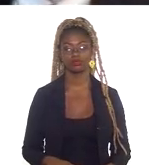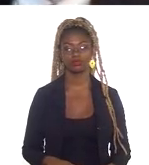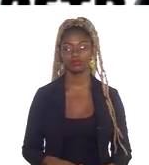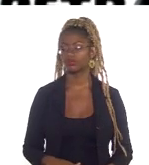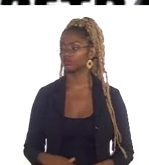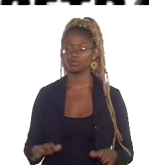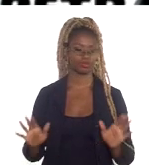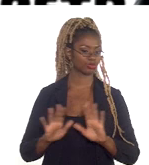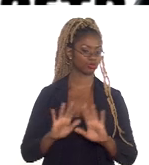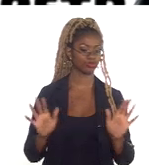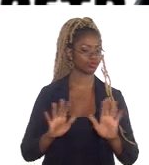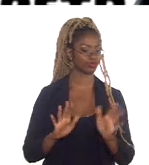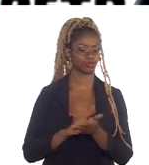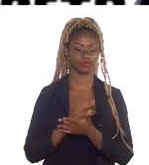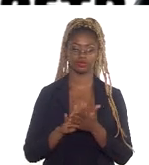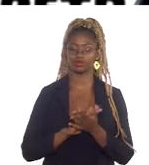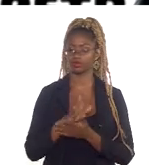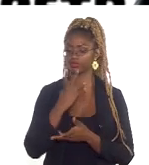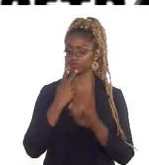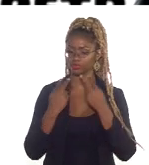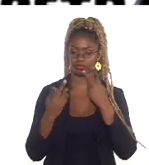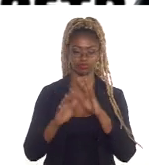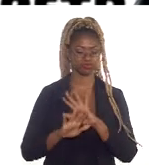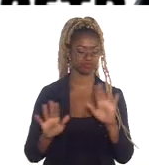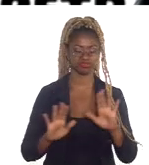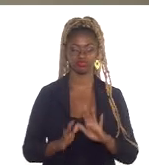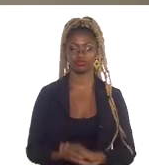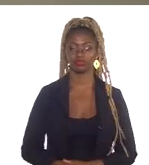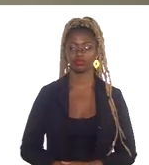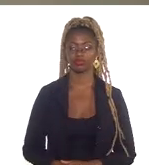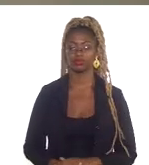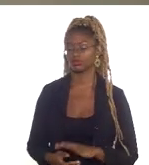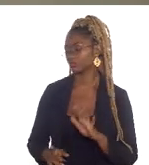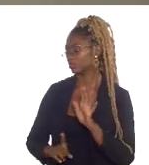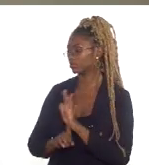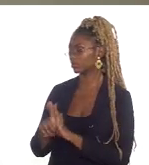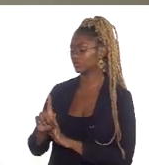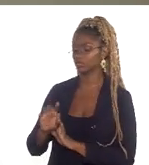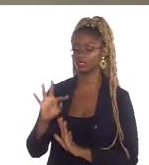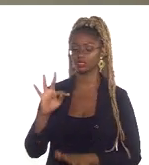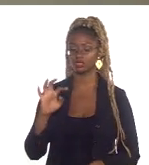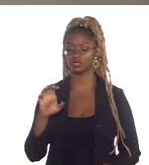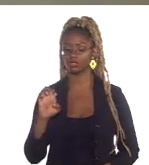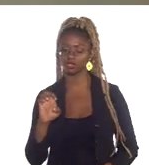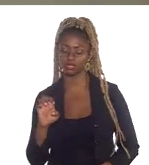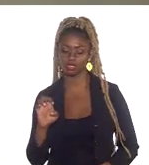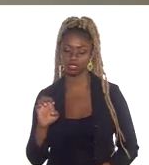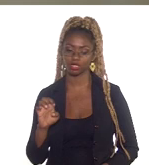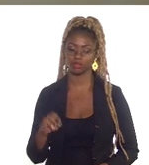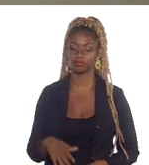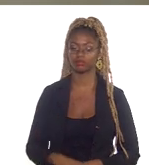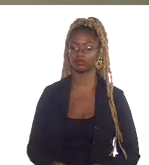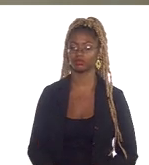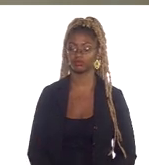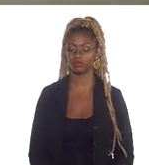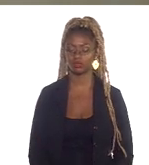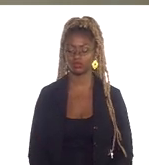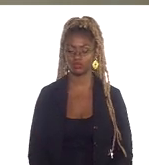Não, deputado, nada a acrescentar. Obrigado. Pergunto ao nosso TCE, Leonardo Menezes.